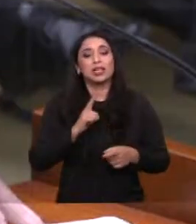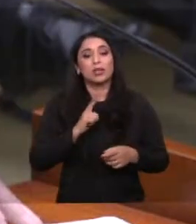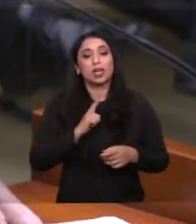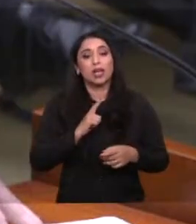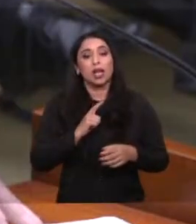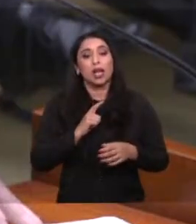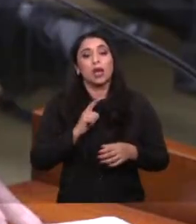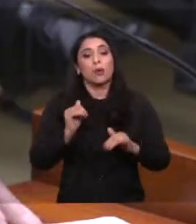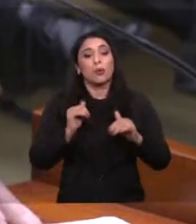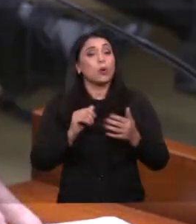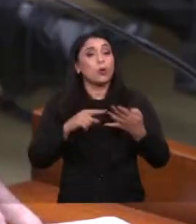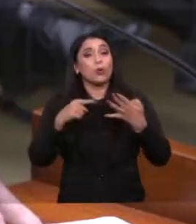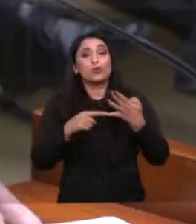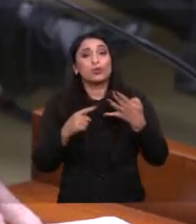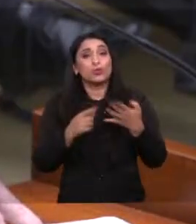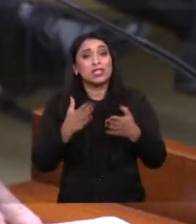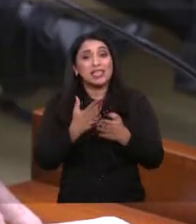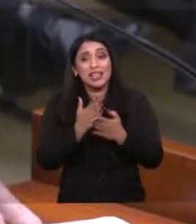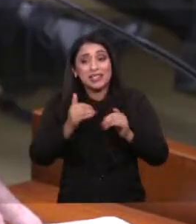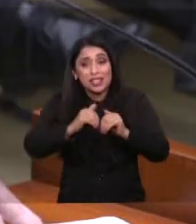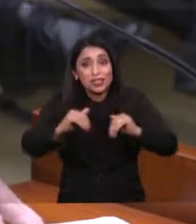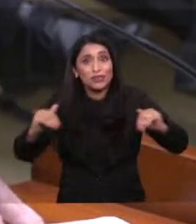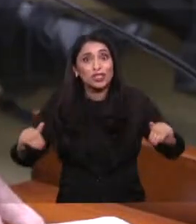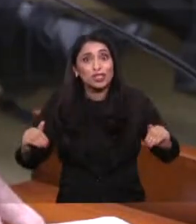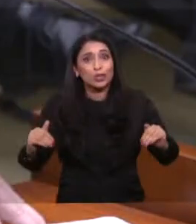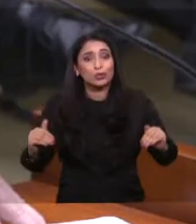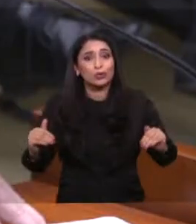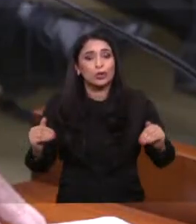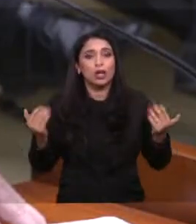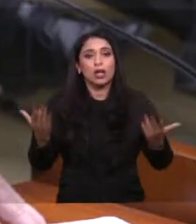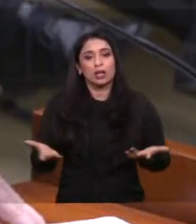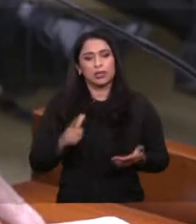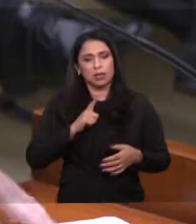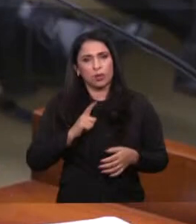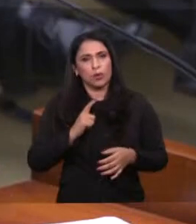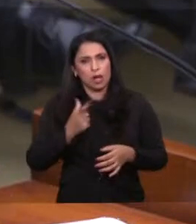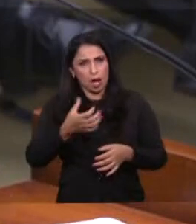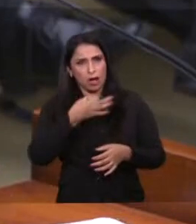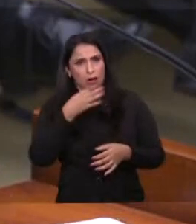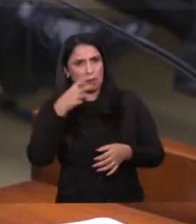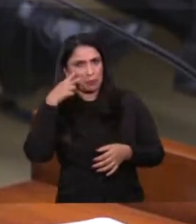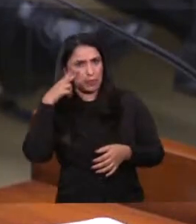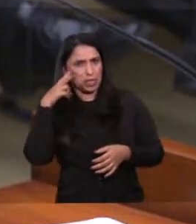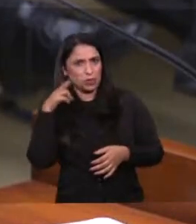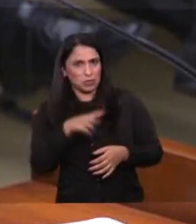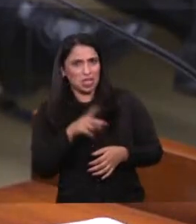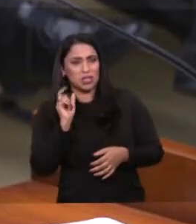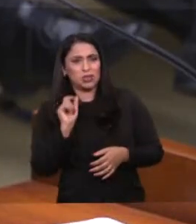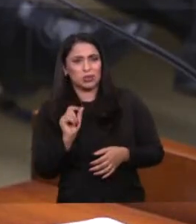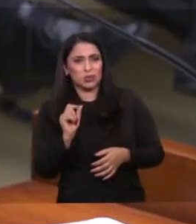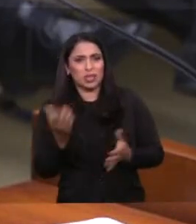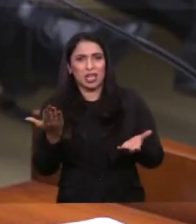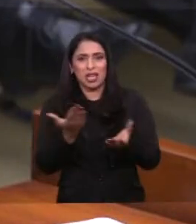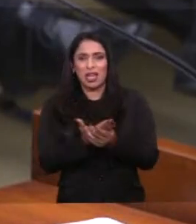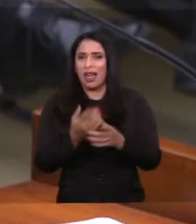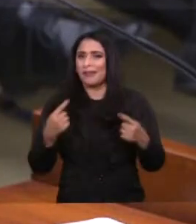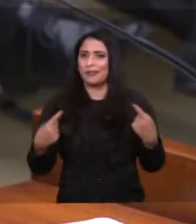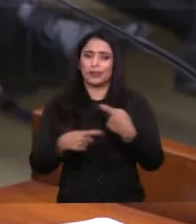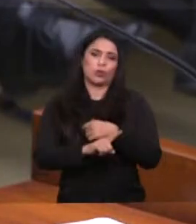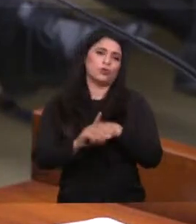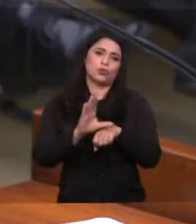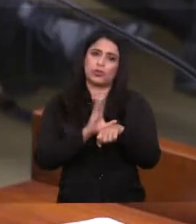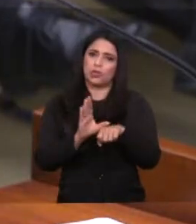de competências de juízos distintos na primeira instância, capaz, na ótica deles, de afastar a pecha da inconstitucionalidade do